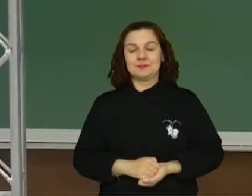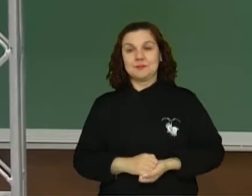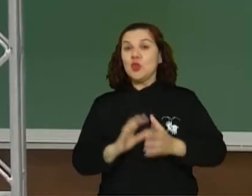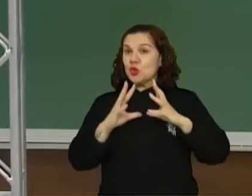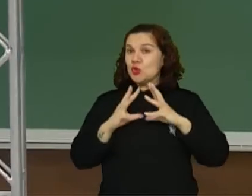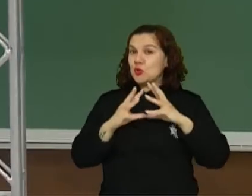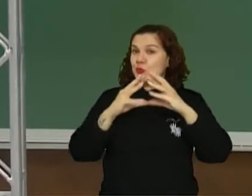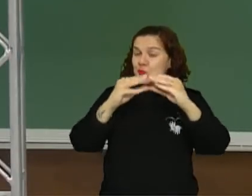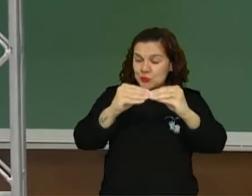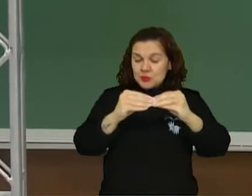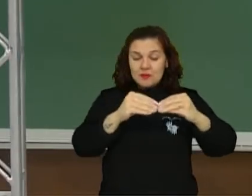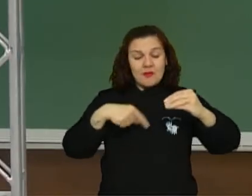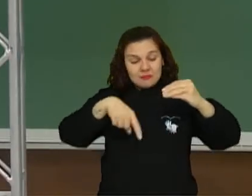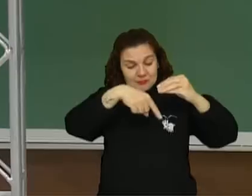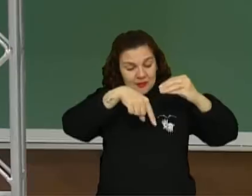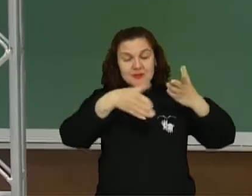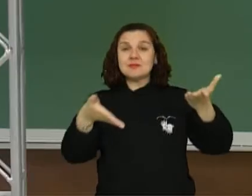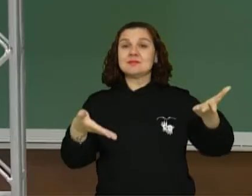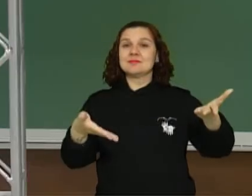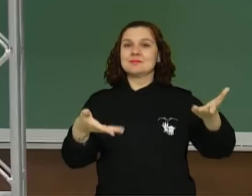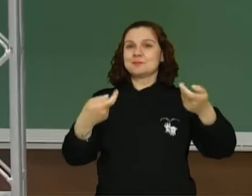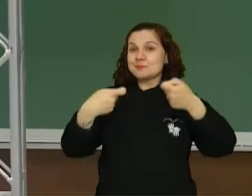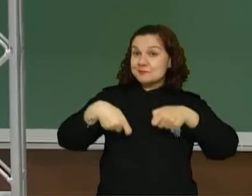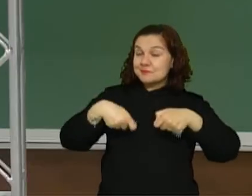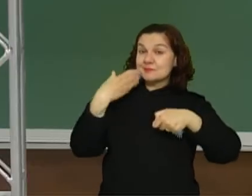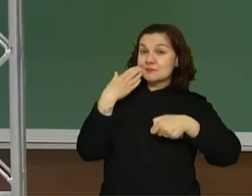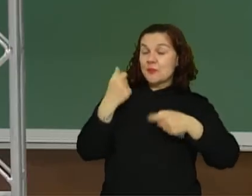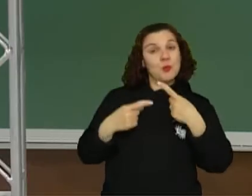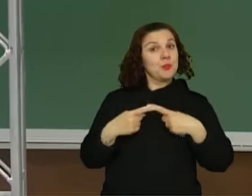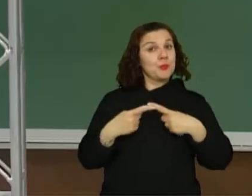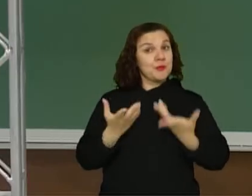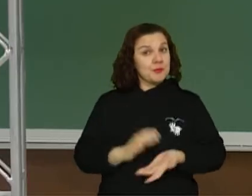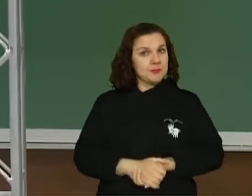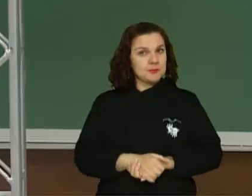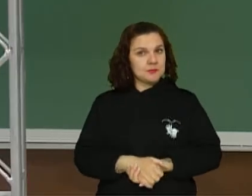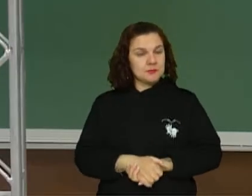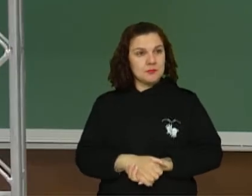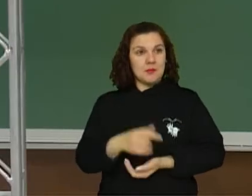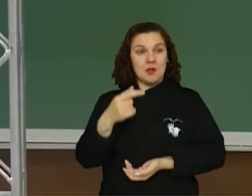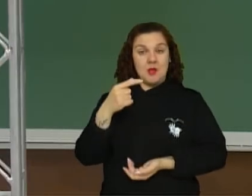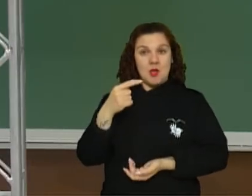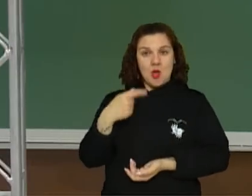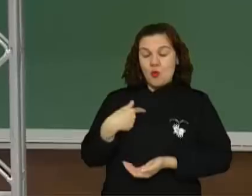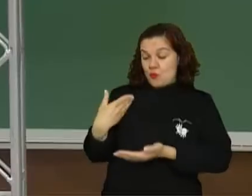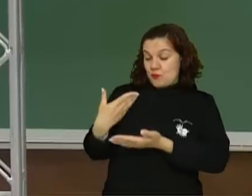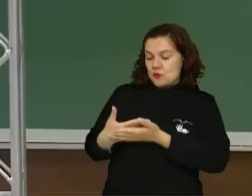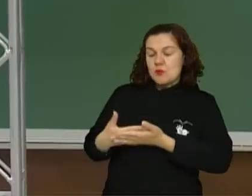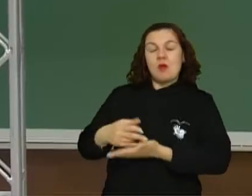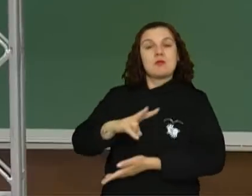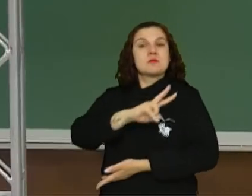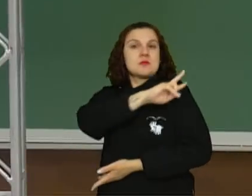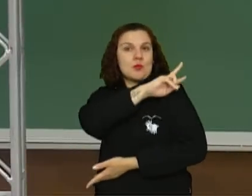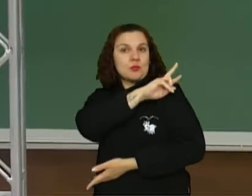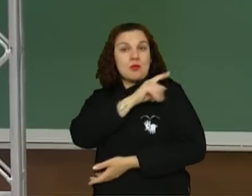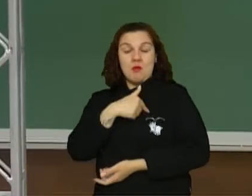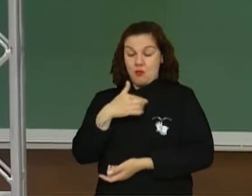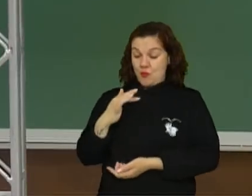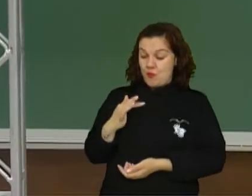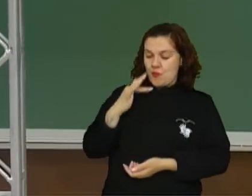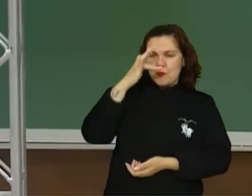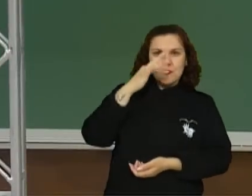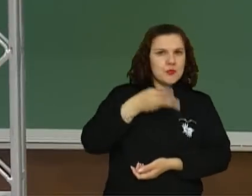aí fora, perfeito? Por quê? Porque eu vou para o ensino médio, eu vou futuramente